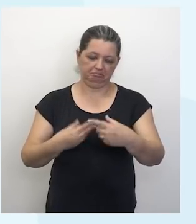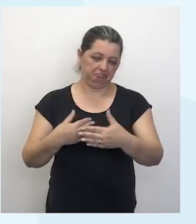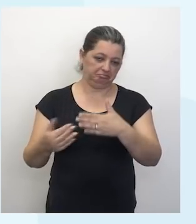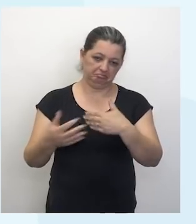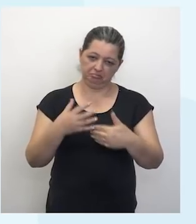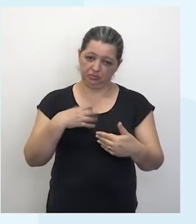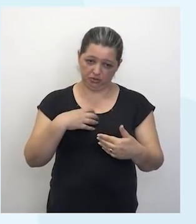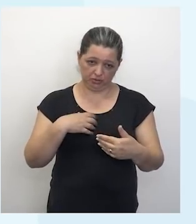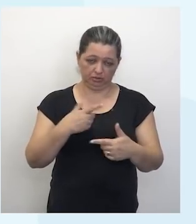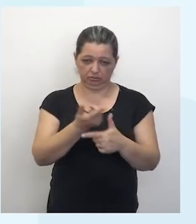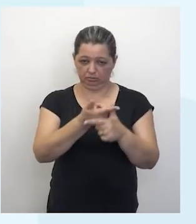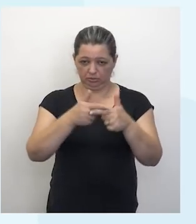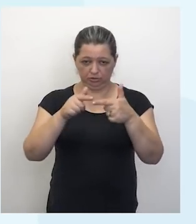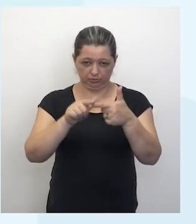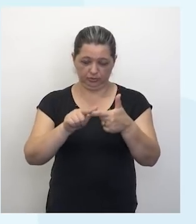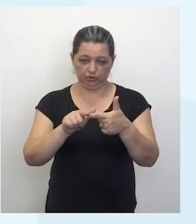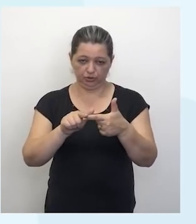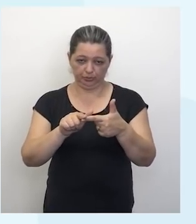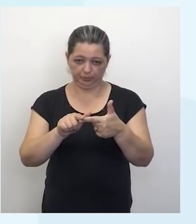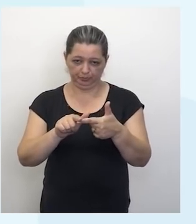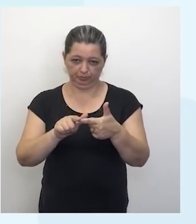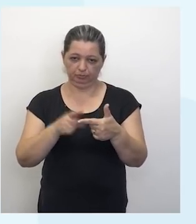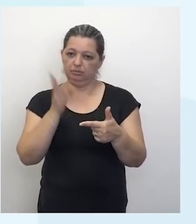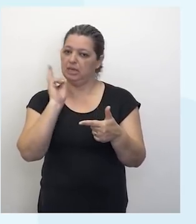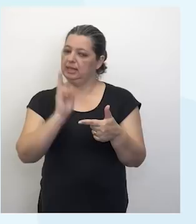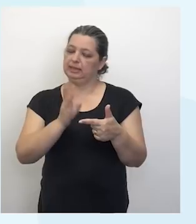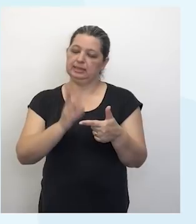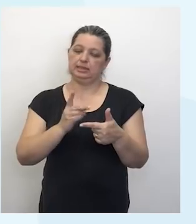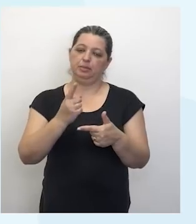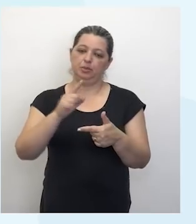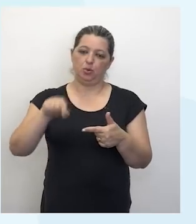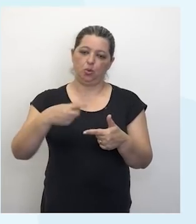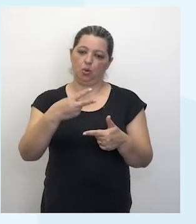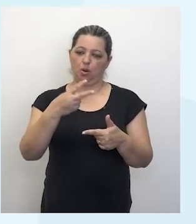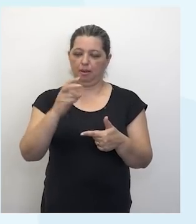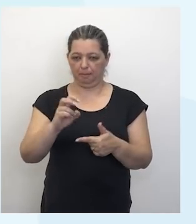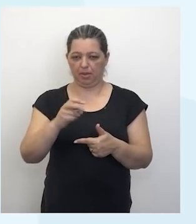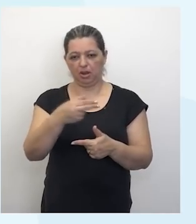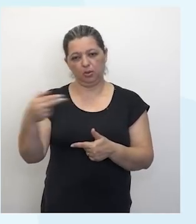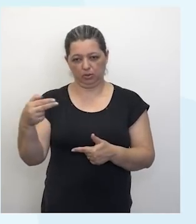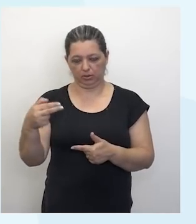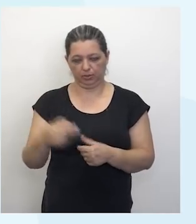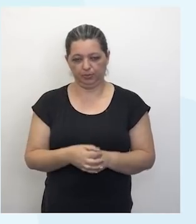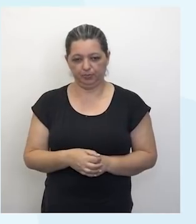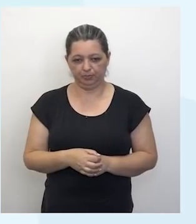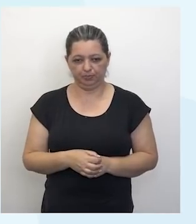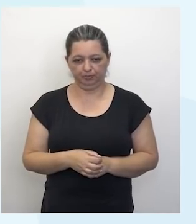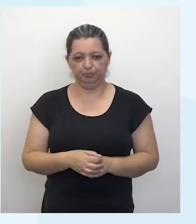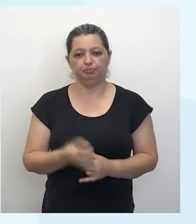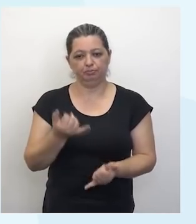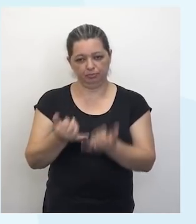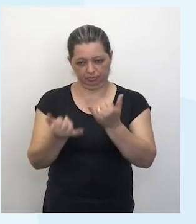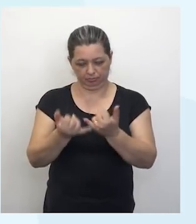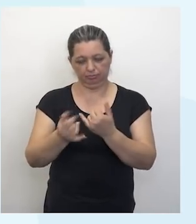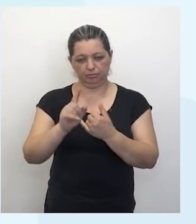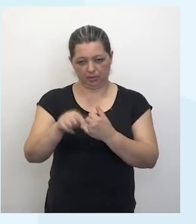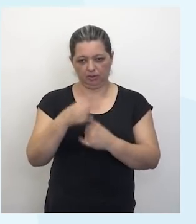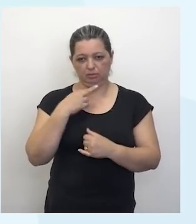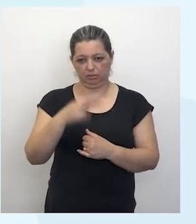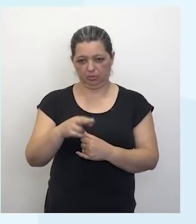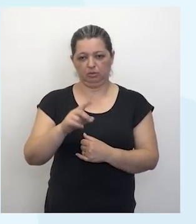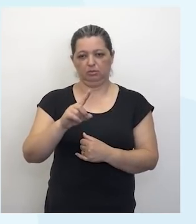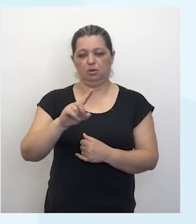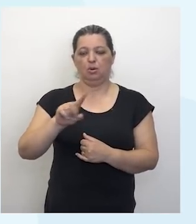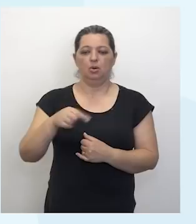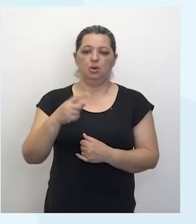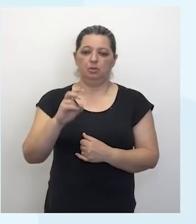você dividiu de cima pelo de baixo, vai dar sempre 1,5. Então, a razão de semelhança é 1,5. É só você pensar